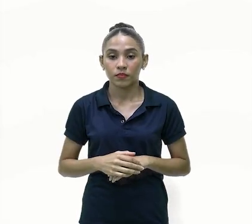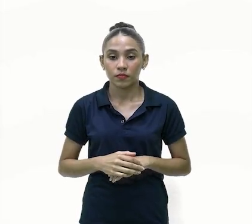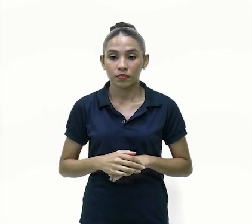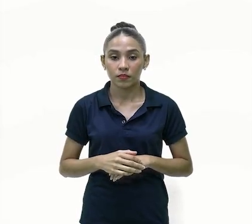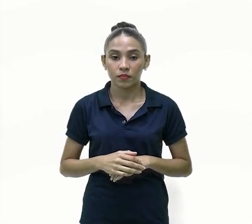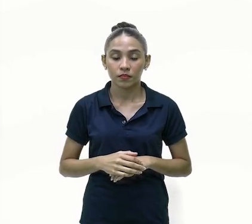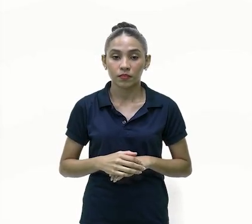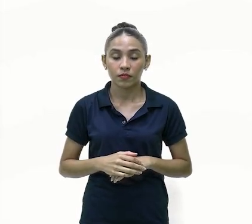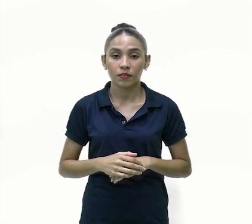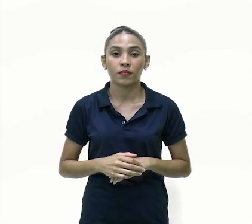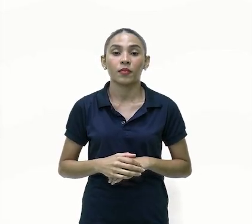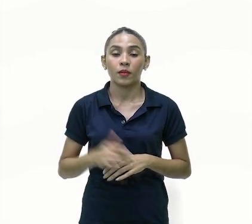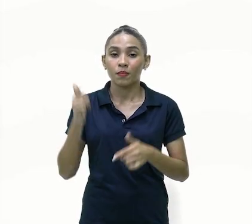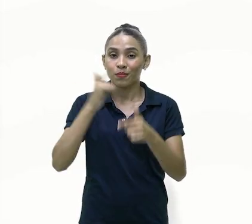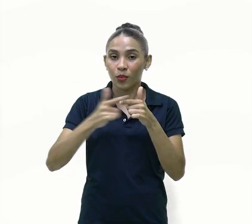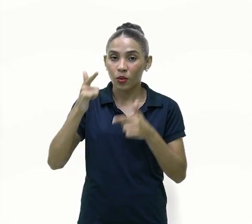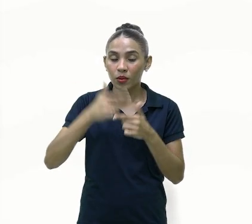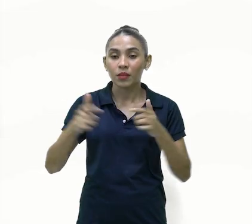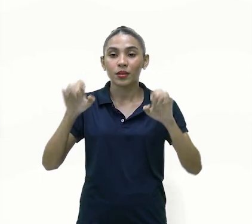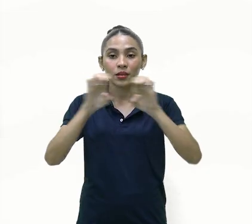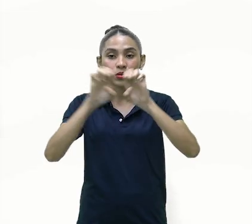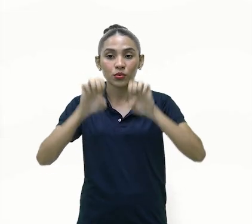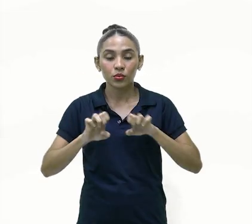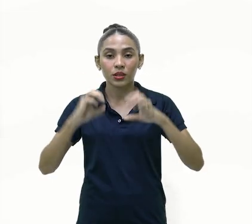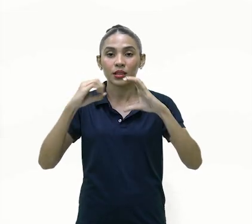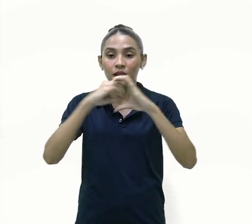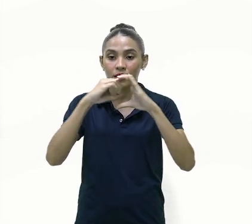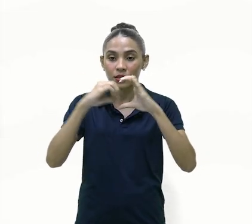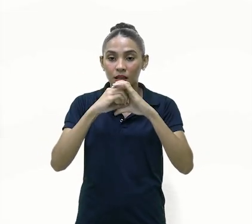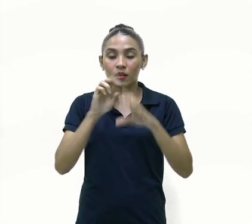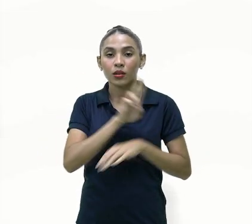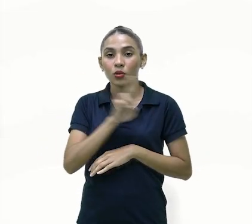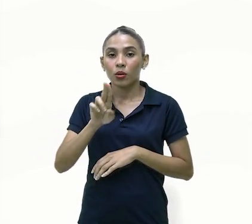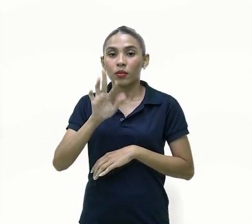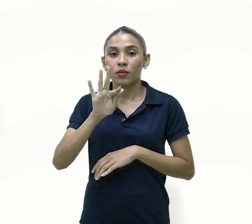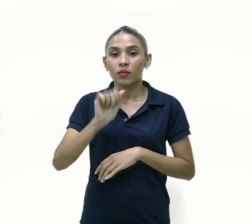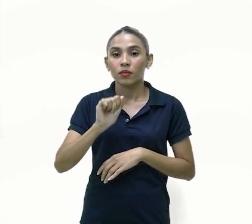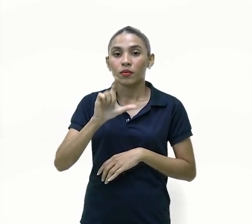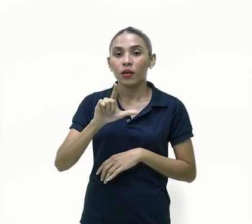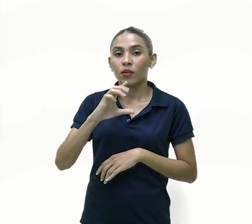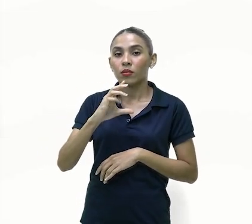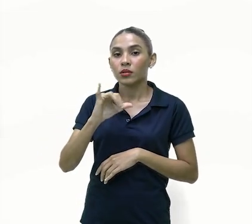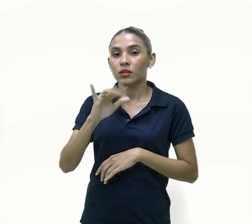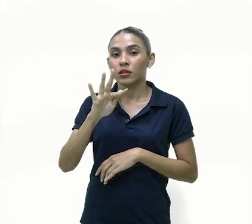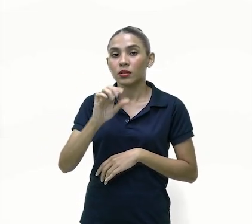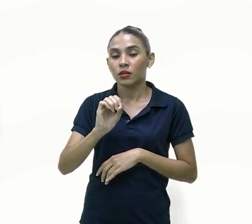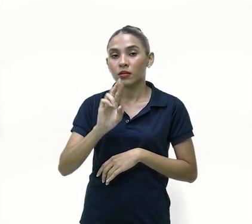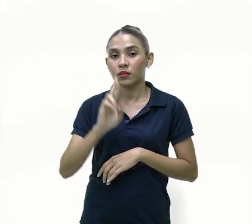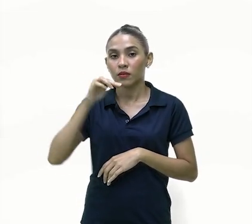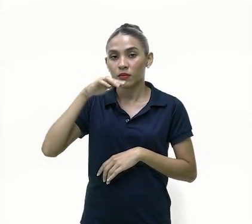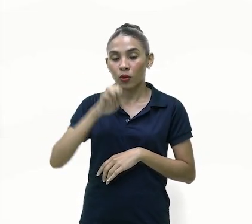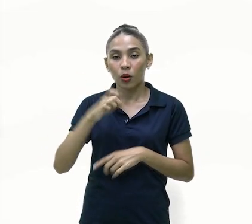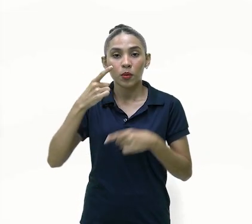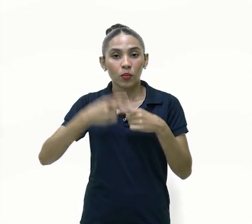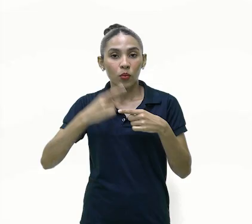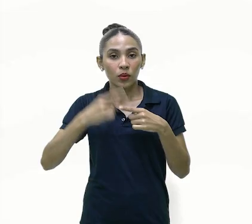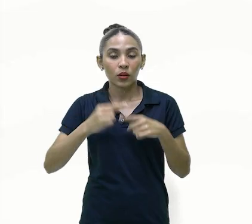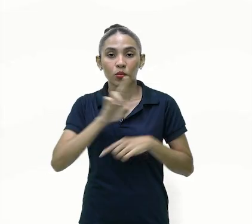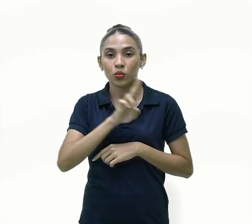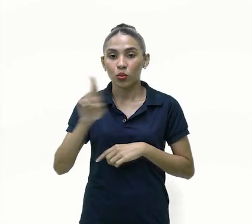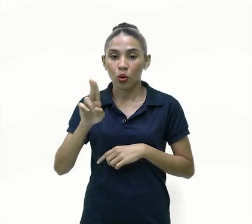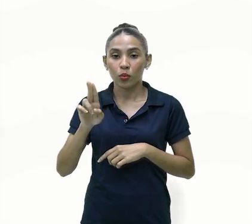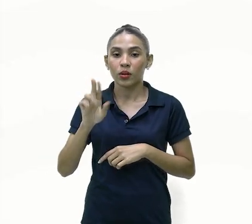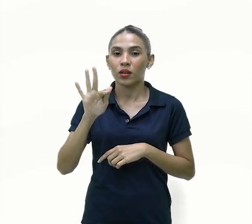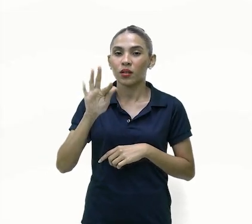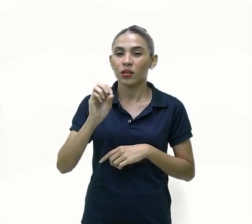justamente a deficiência na estrutura da célula chamada de falciforme, né, que é falciforme porque o nome é um formato